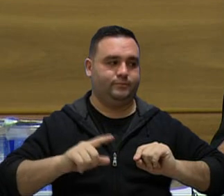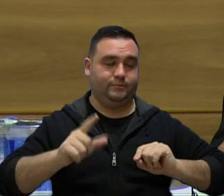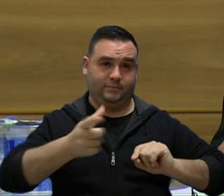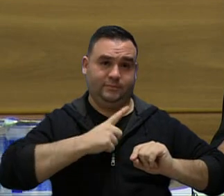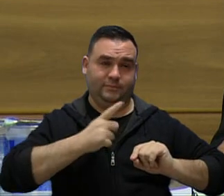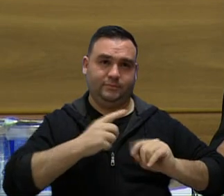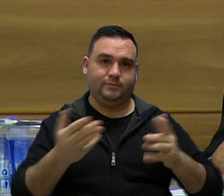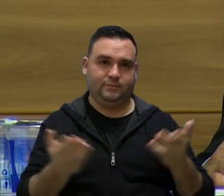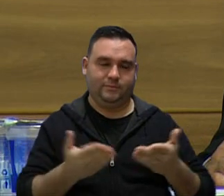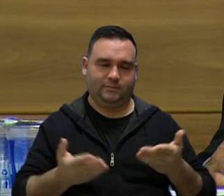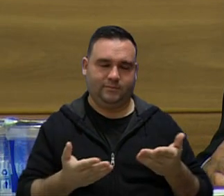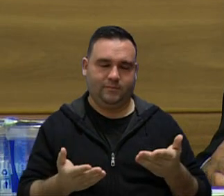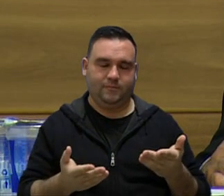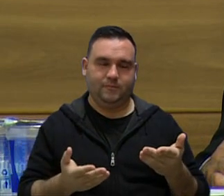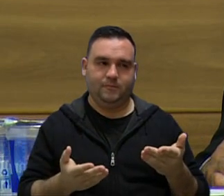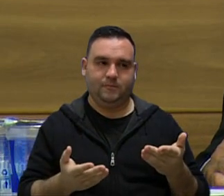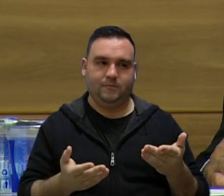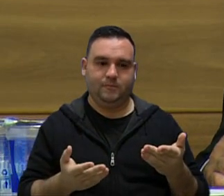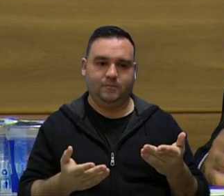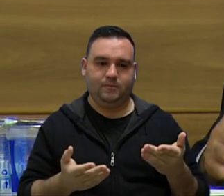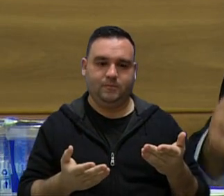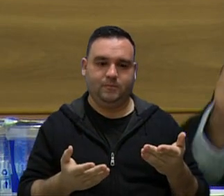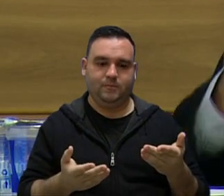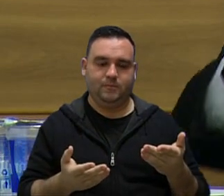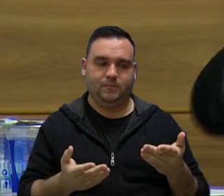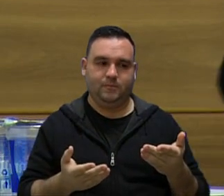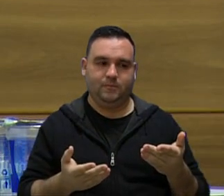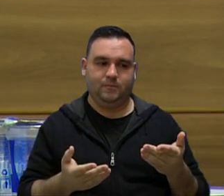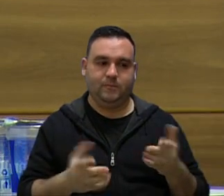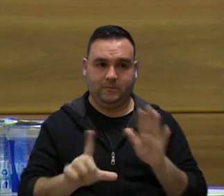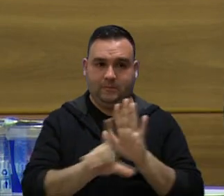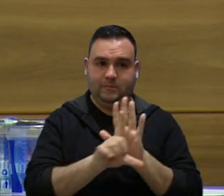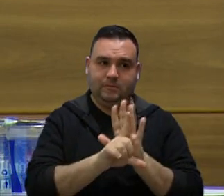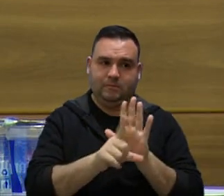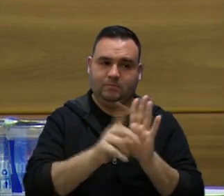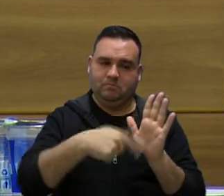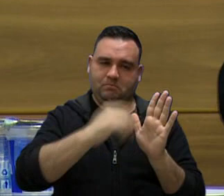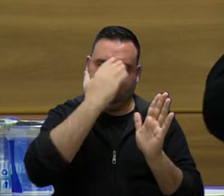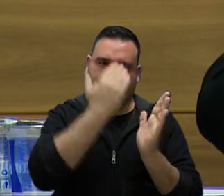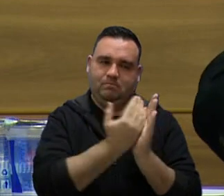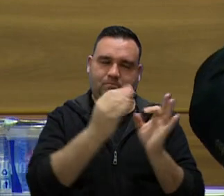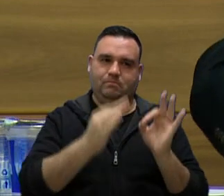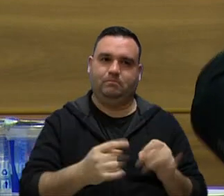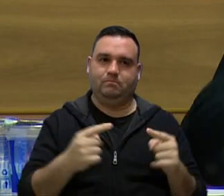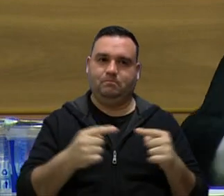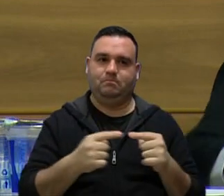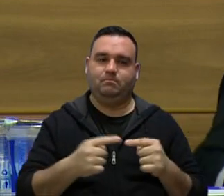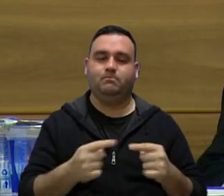estamos dentro do e da própria dá para atualização